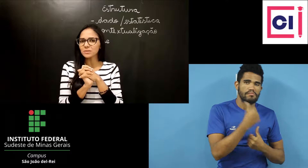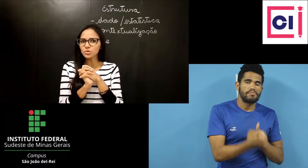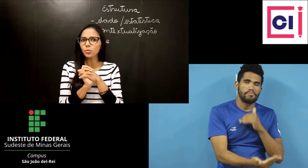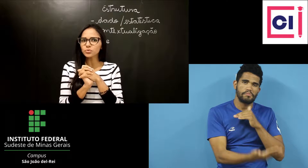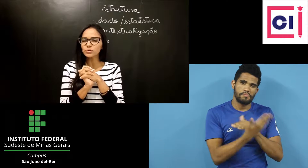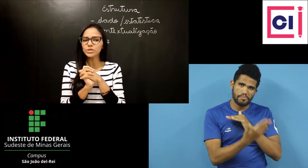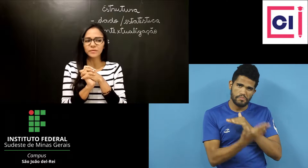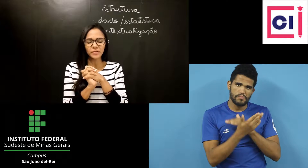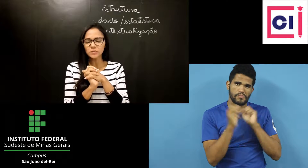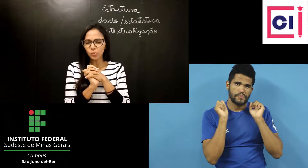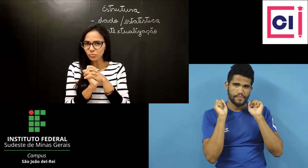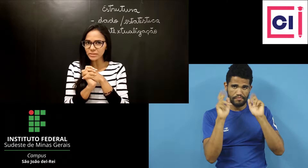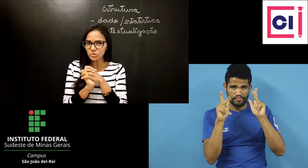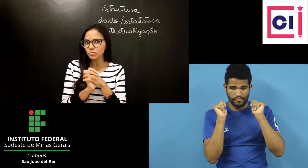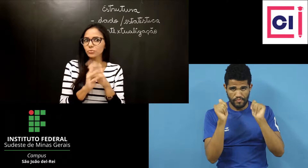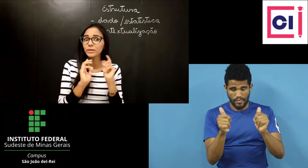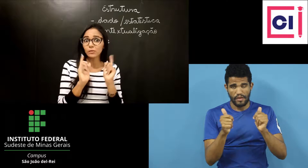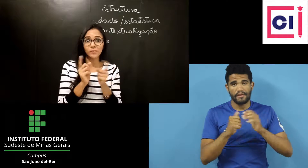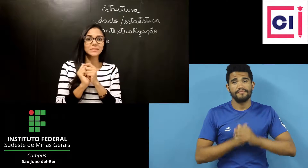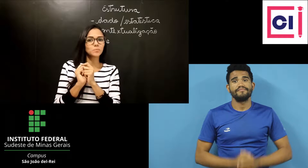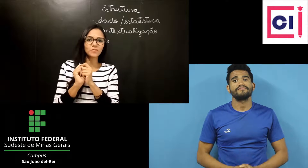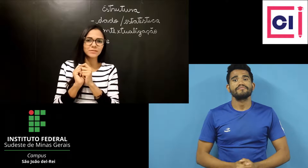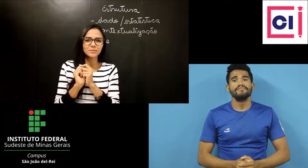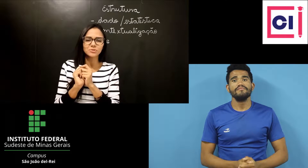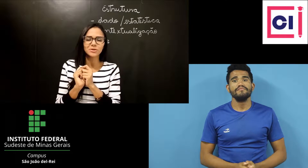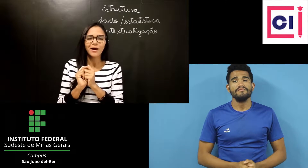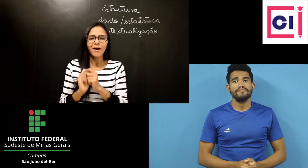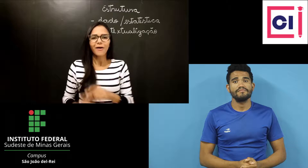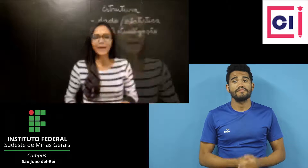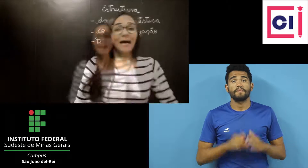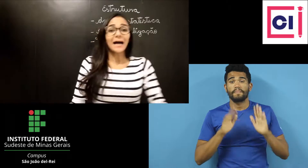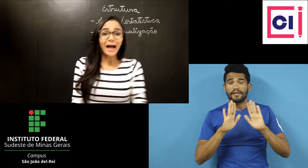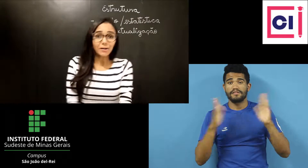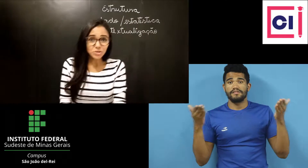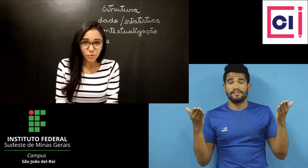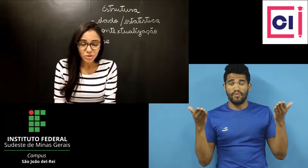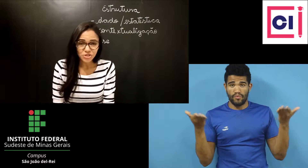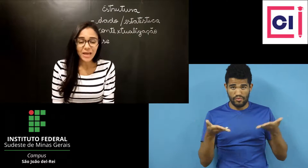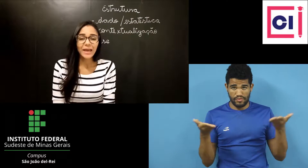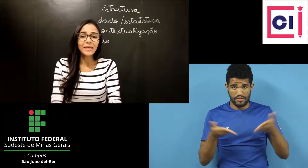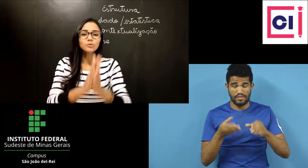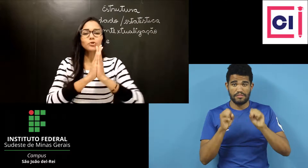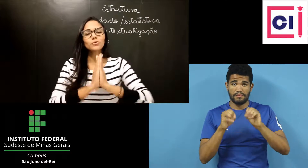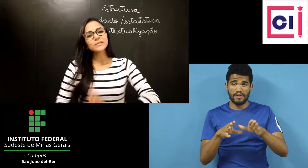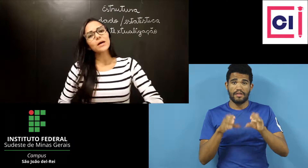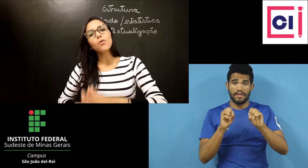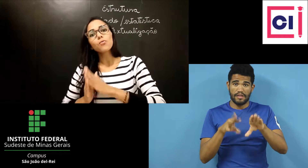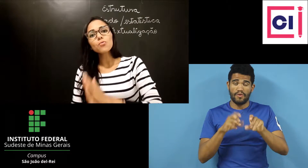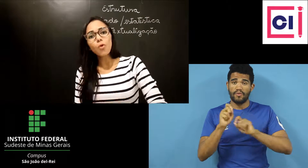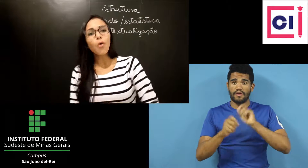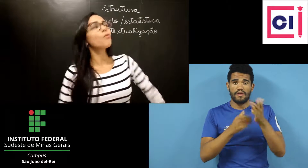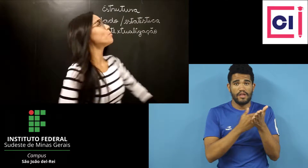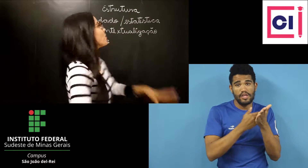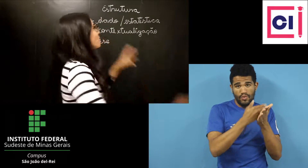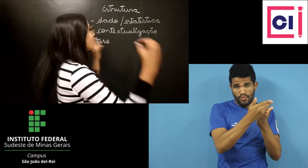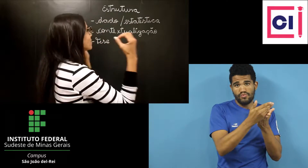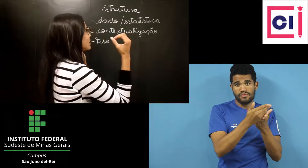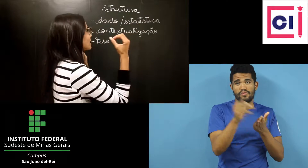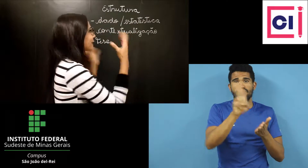foi bastante construtiva e fez muito sentido. Eu vou fazer isso para vocês hoje, ok? A aula de hoje é introdução